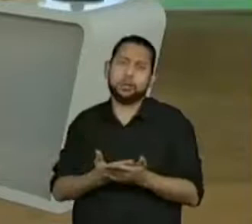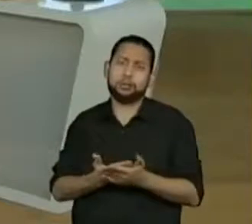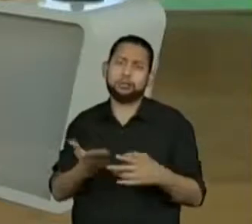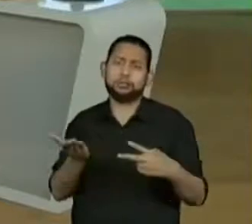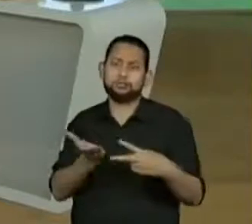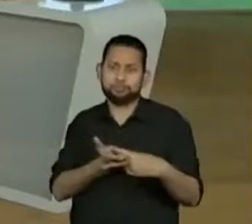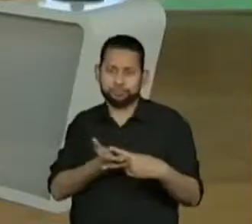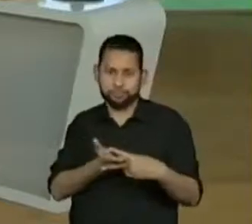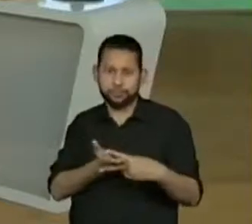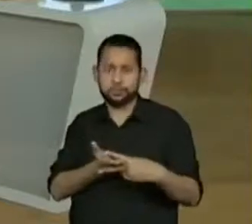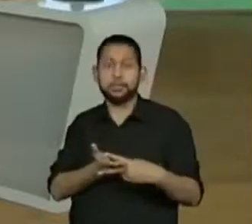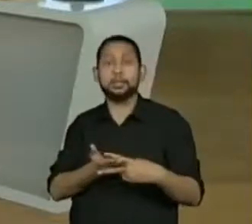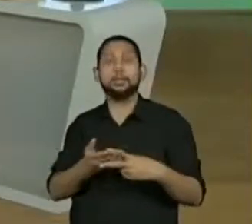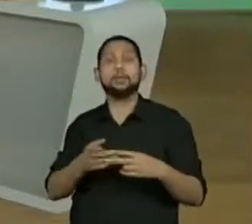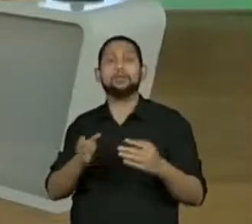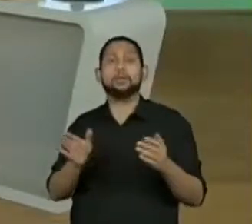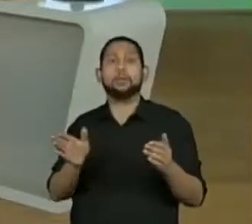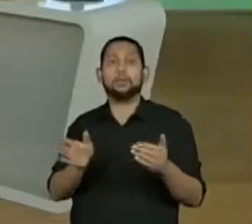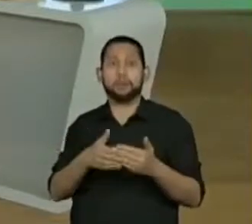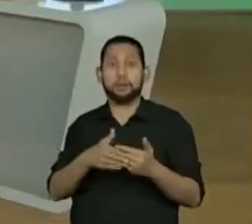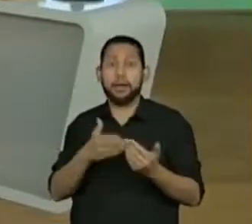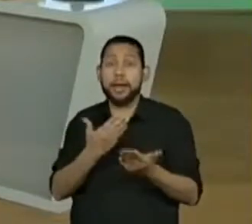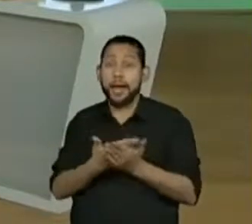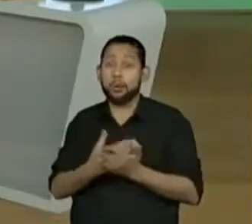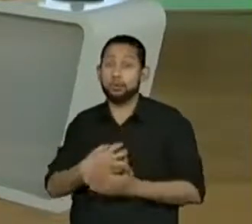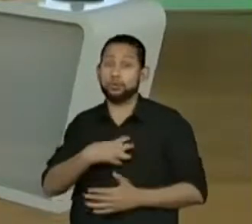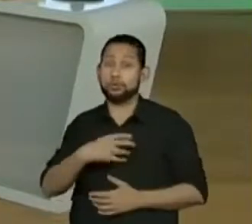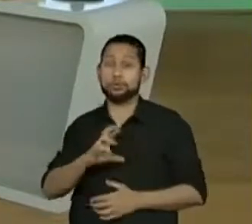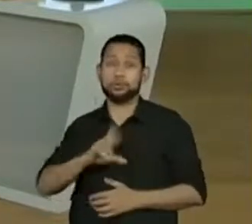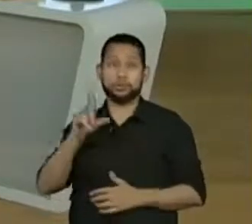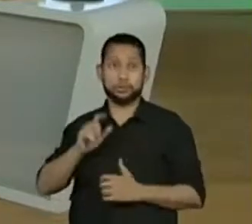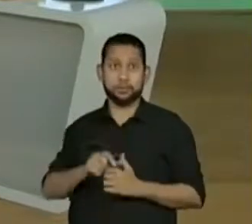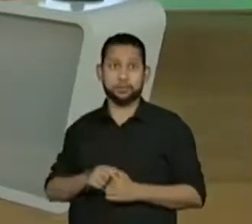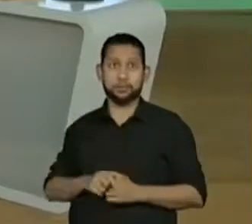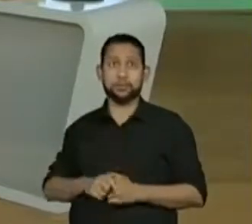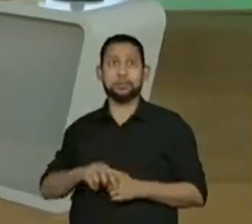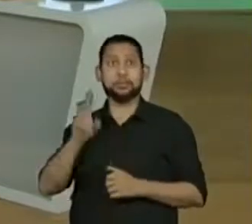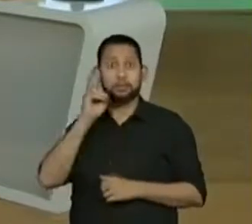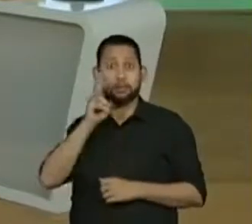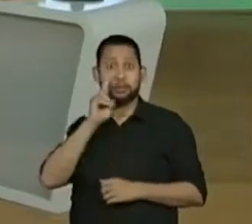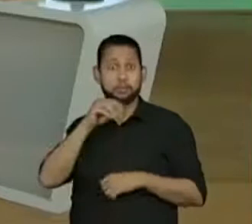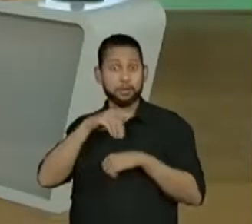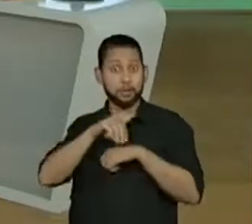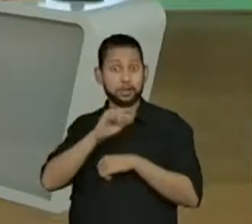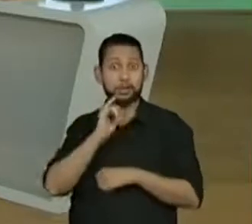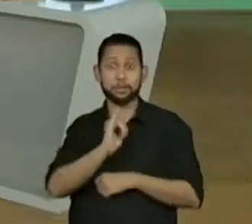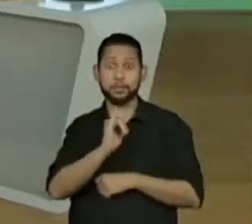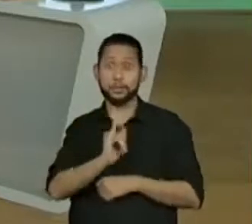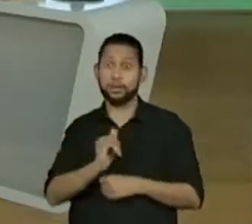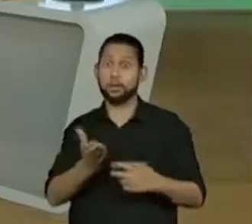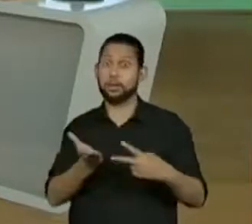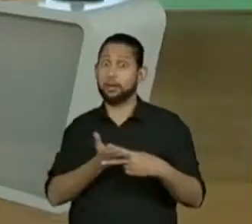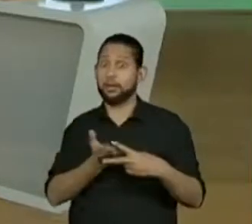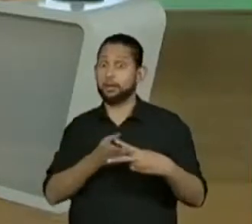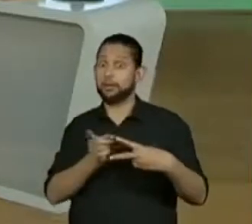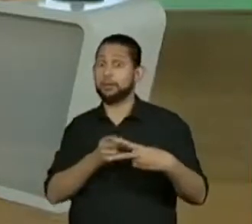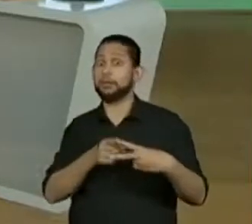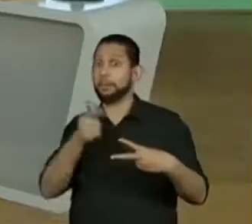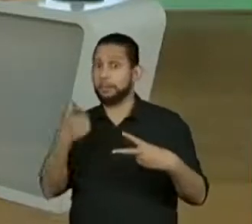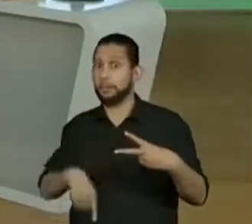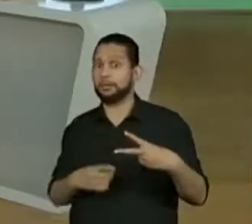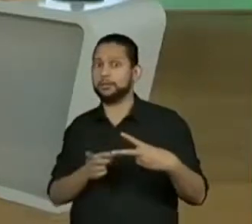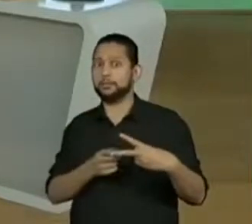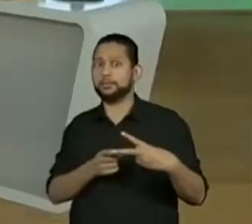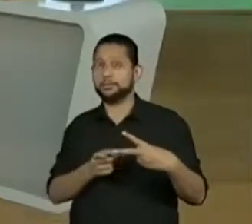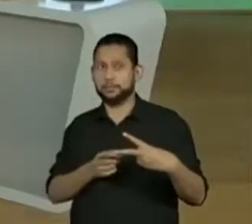fica a dica eu vou encerrar aula de uma maneira um pouco diferente Lembrando que essa foi só a primeira a gente dá tem mais